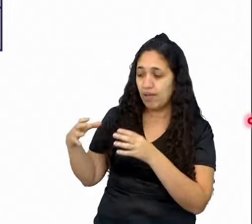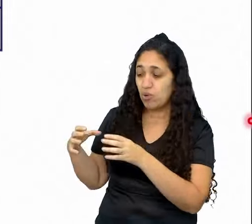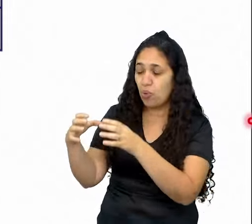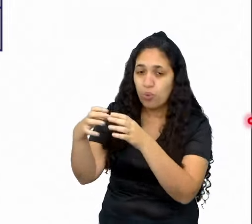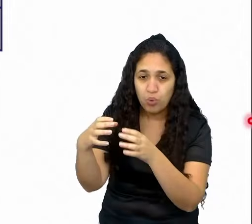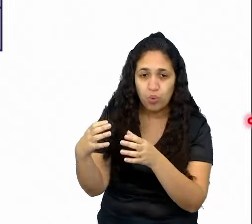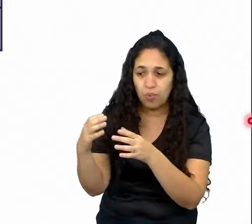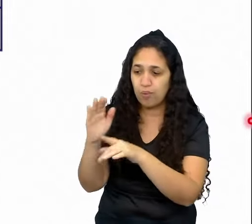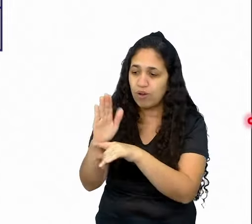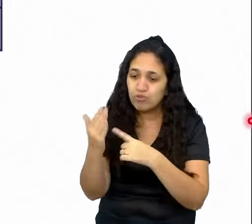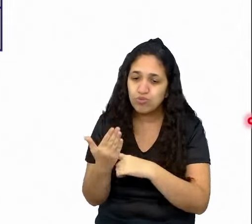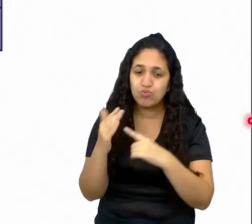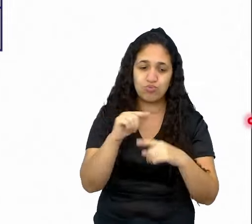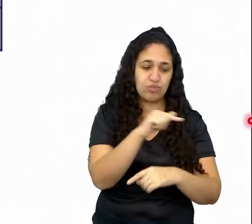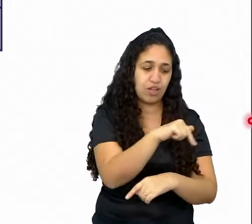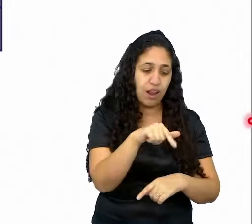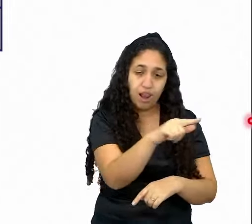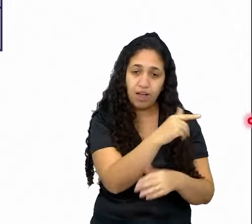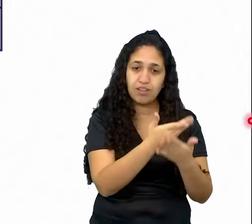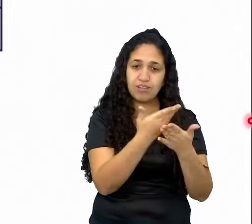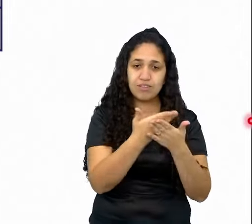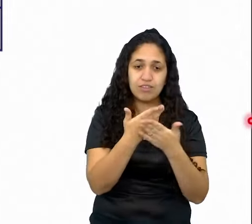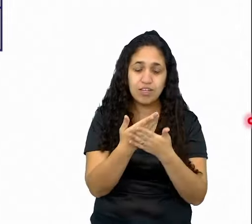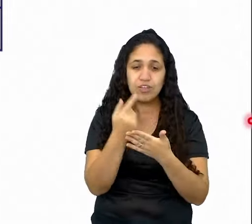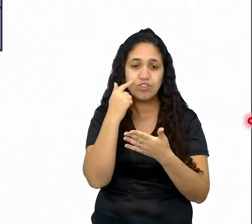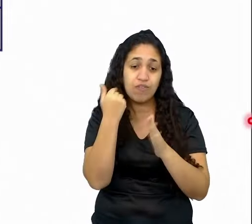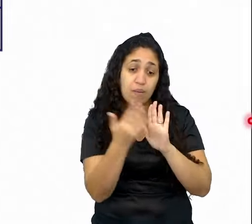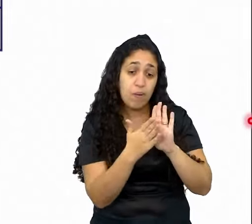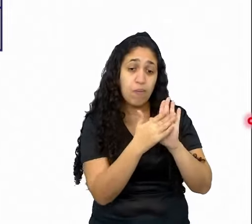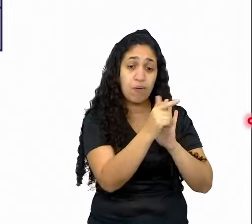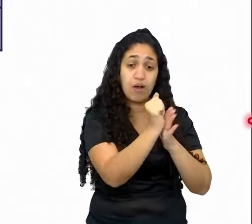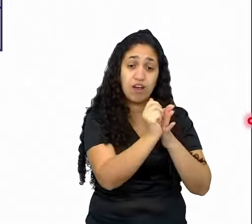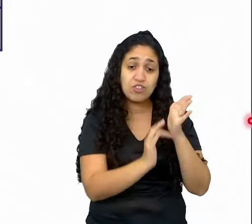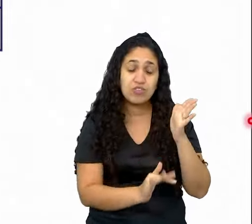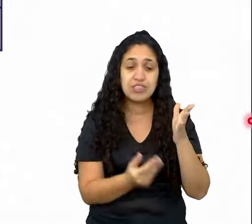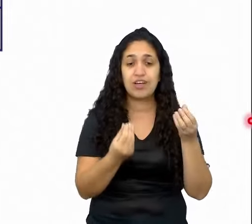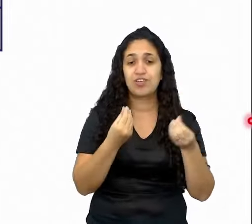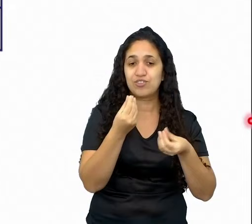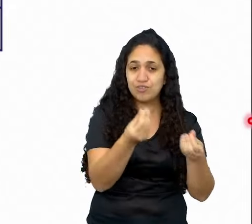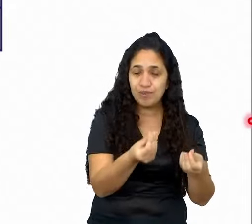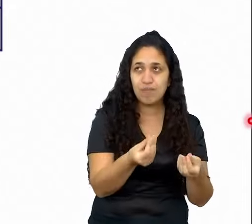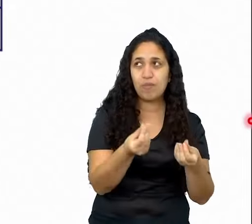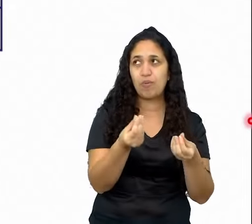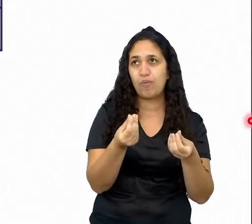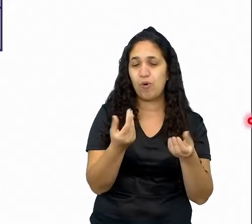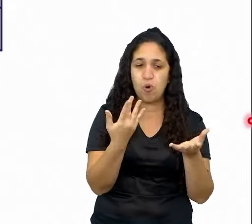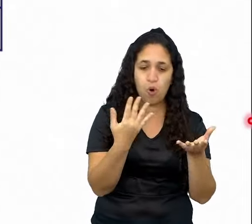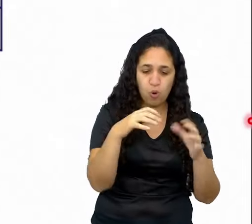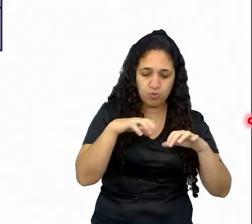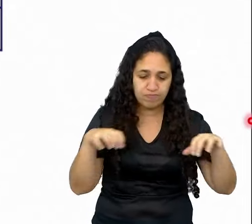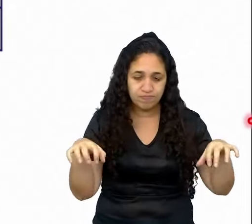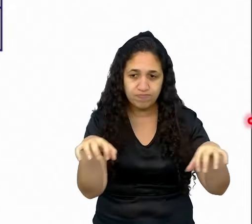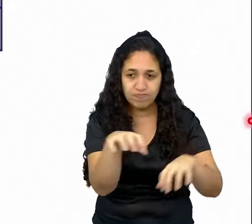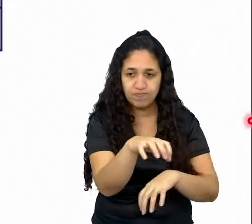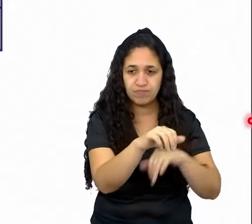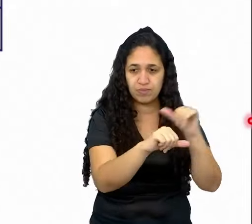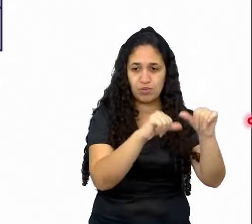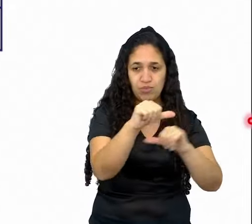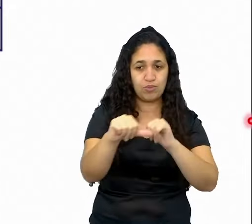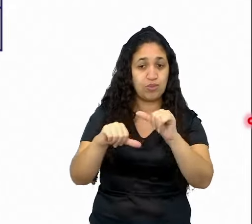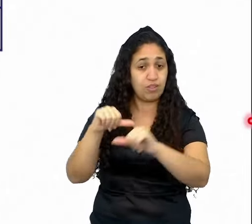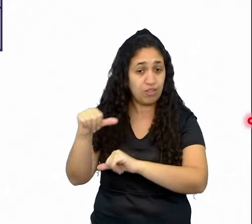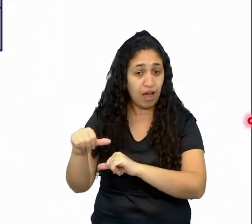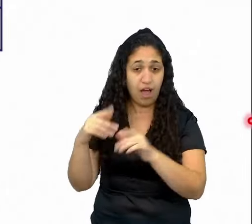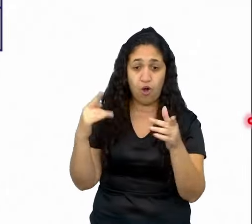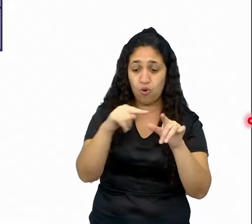colaborativos, os estudantes, nós vamos propor essas atividades, né, por meio de rotação por estação, sala de